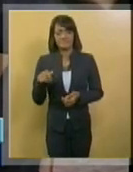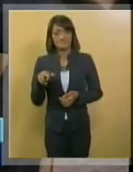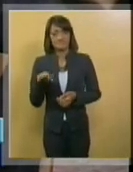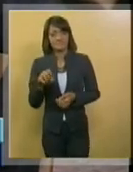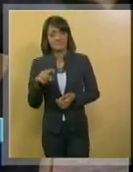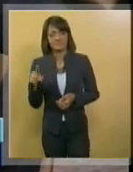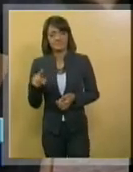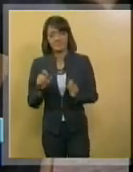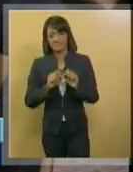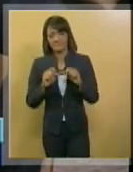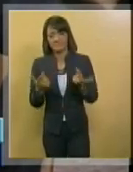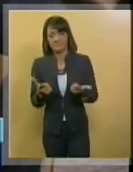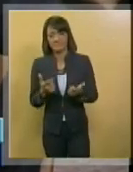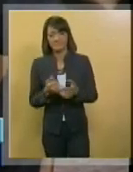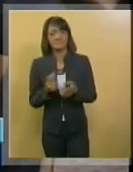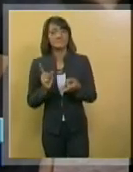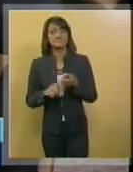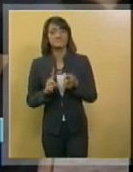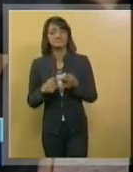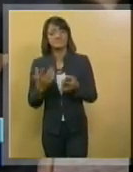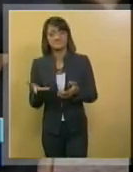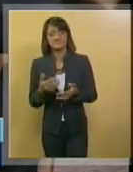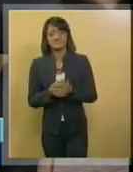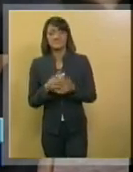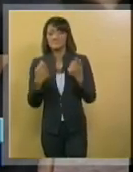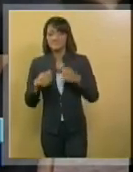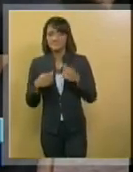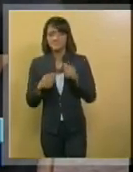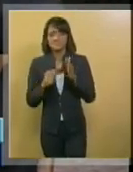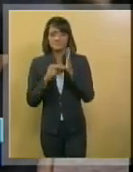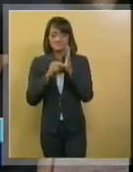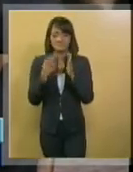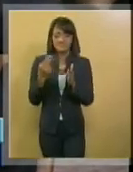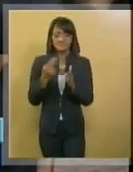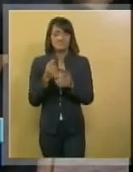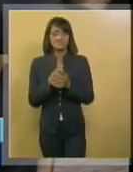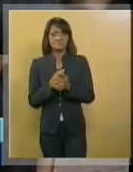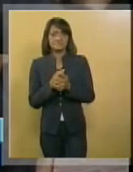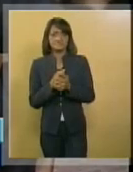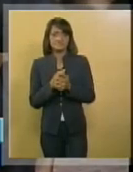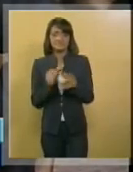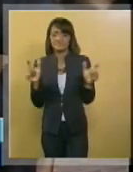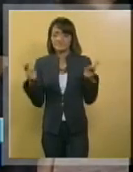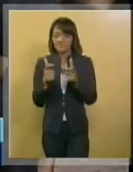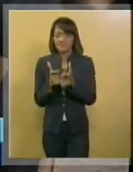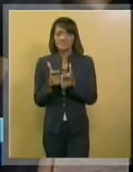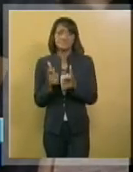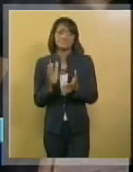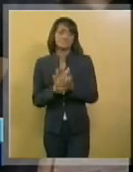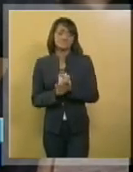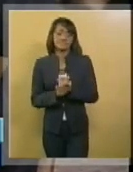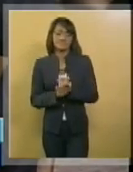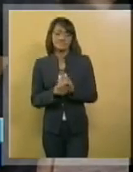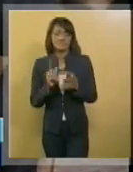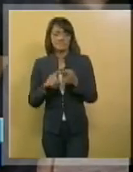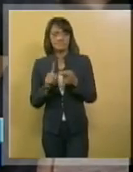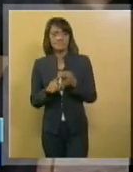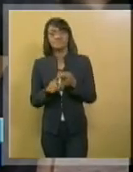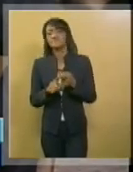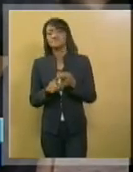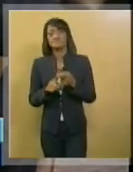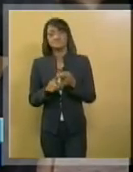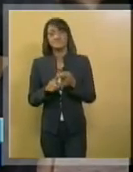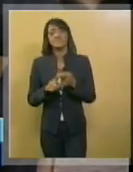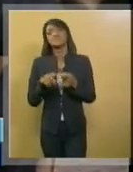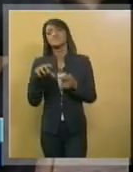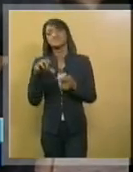falou da microchipagem, tem também a castração, que você sempre fala também, para a gente reduzir essa população, tem a questão das zoonoses,